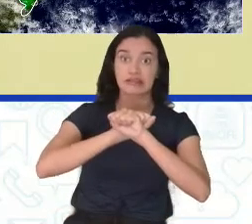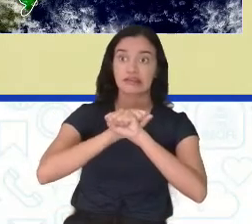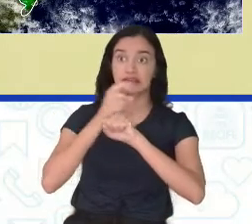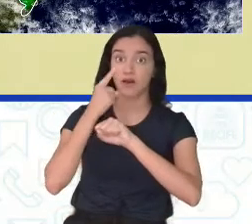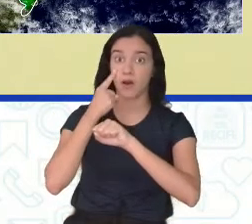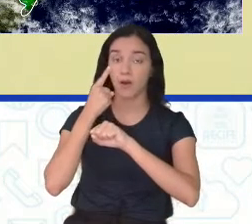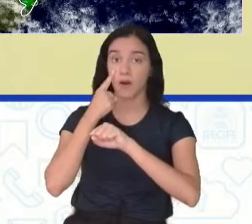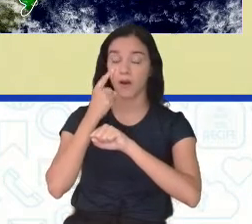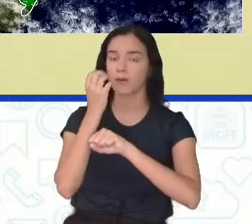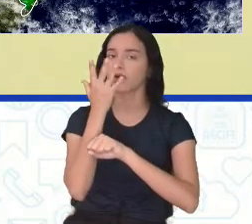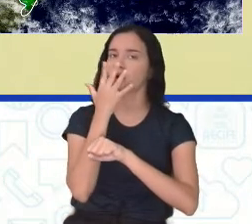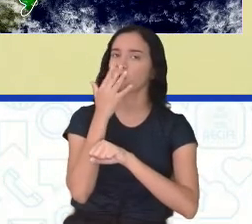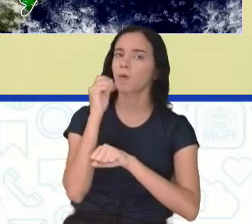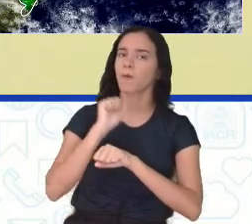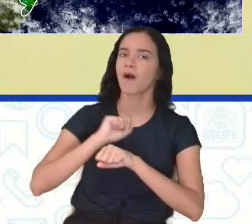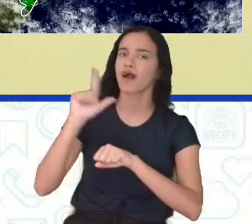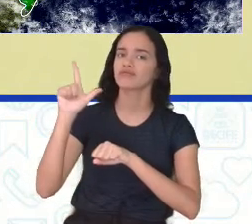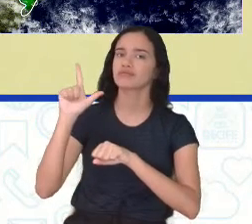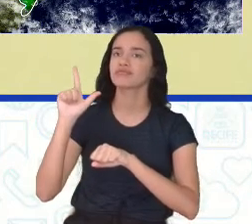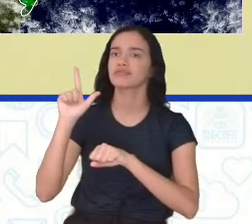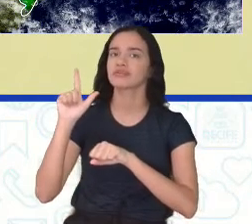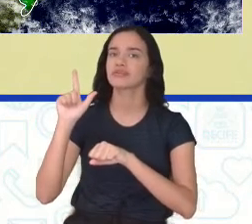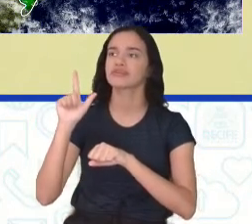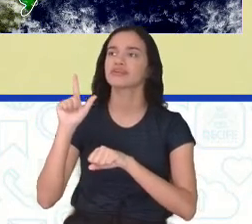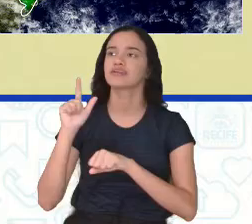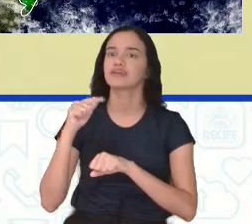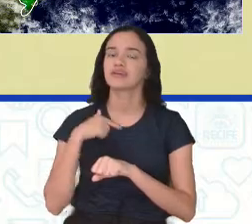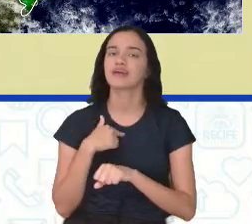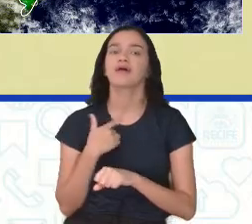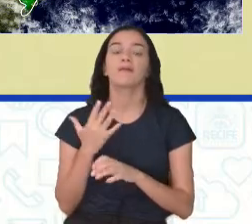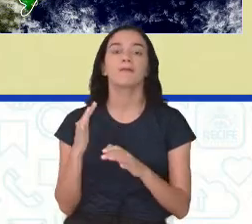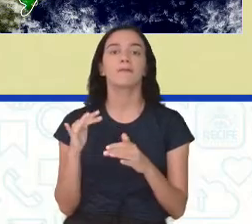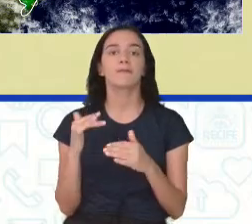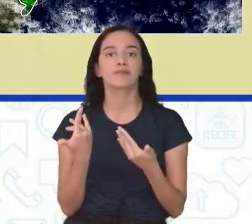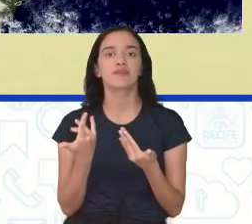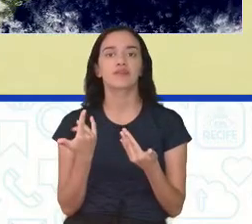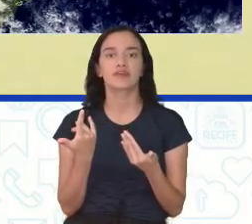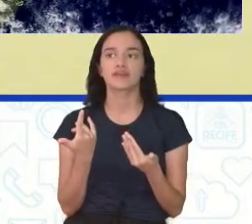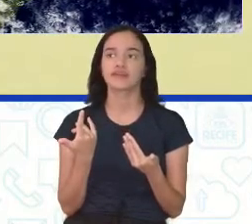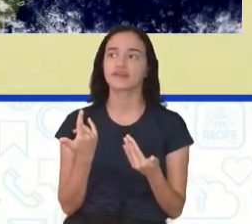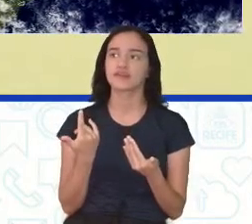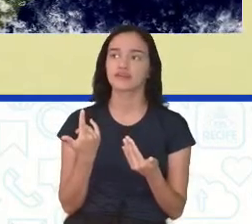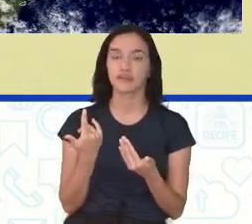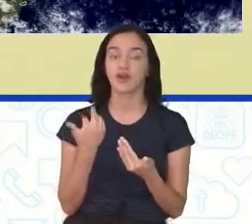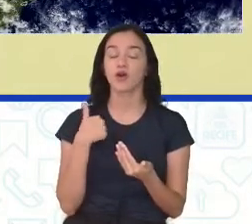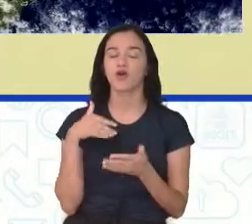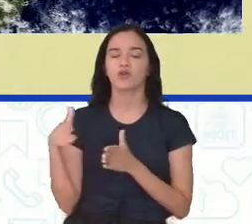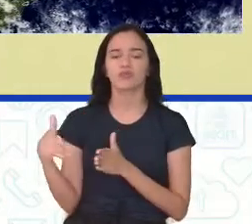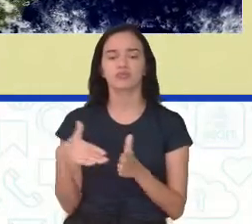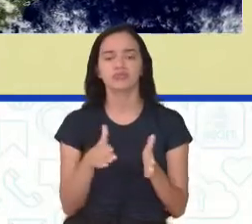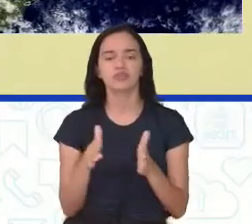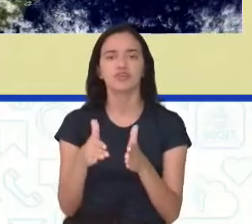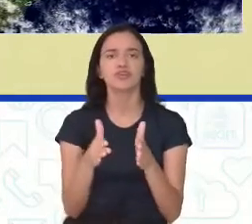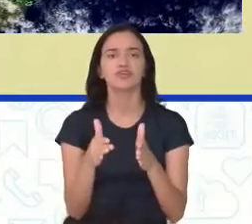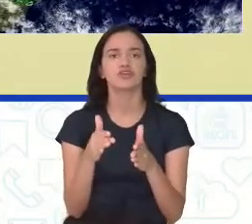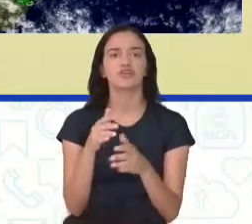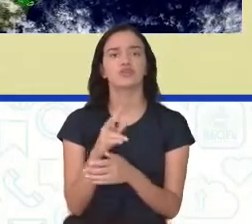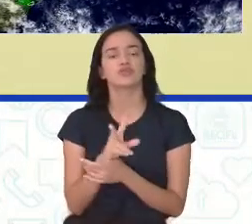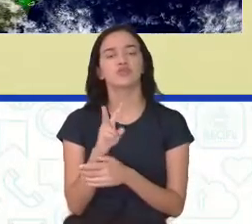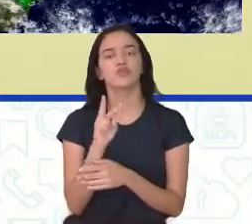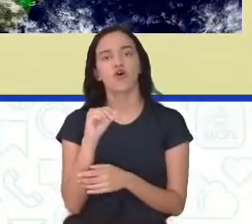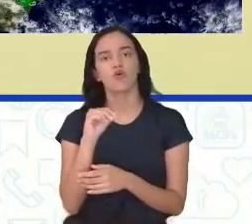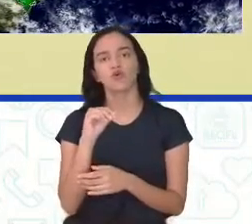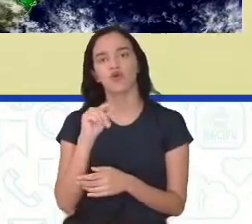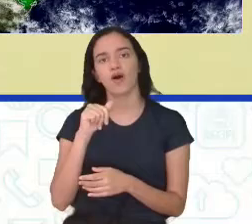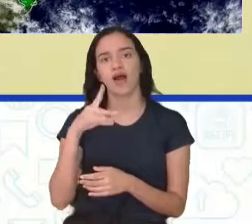ó. Também tem muita questão da evapotranspiração, afetando Rios voadores. os chamados rios